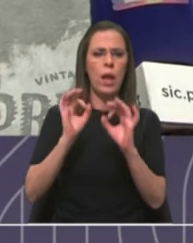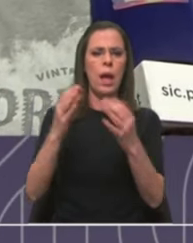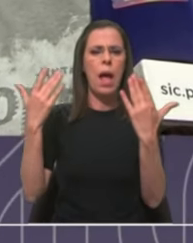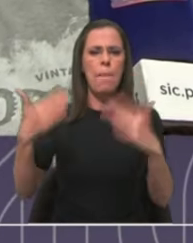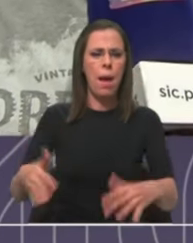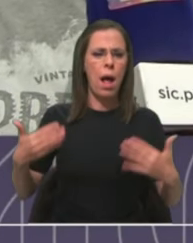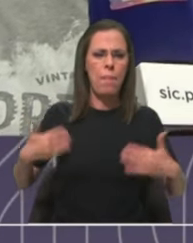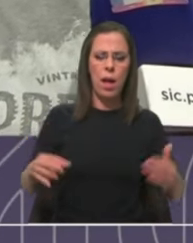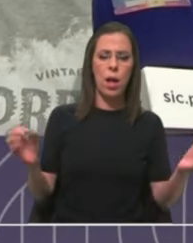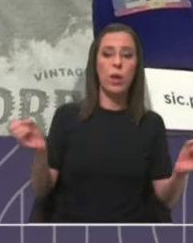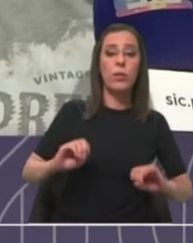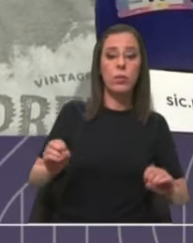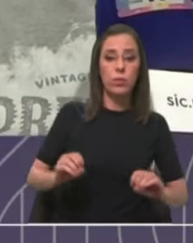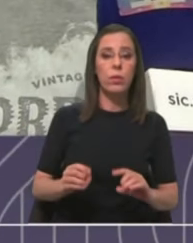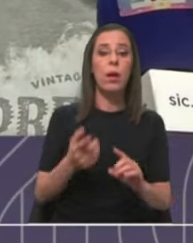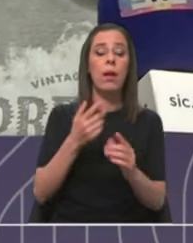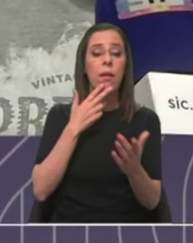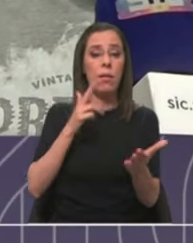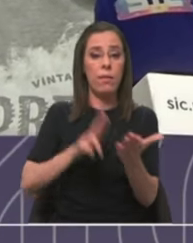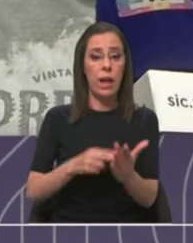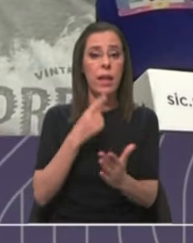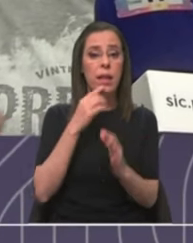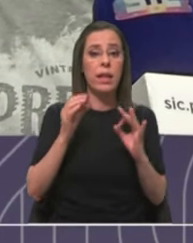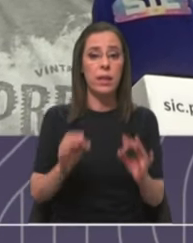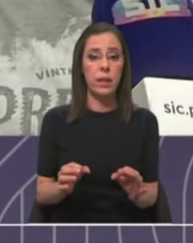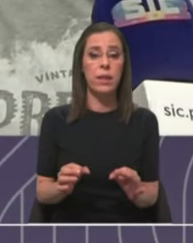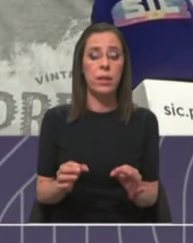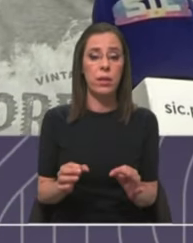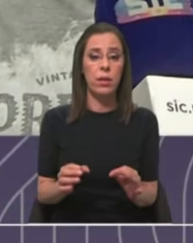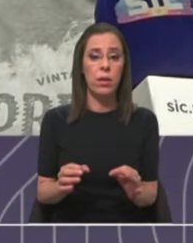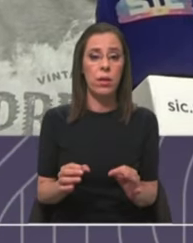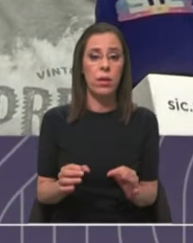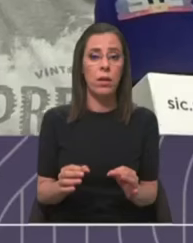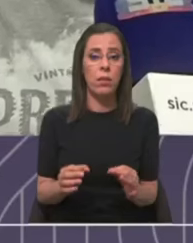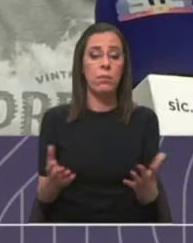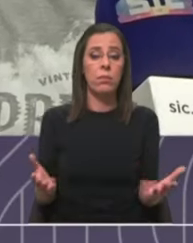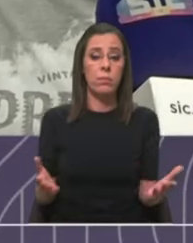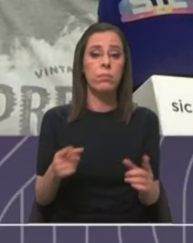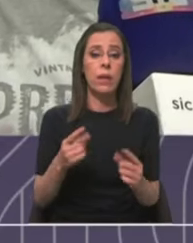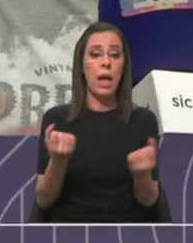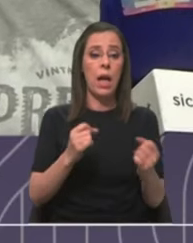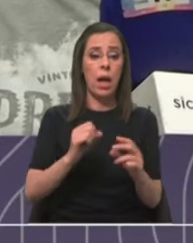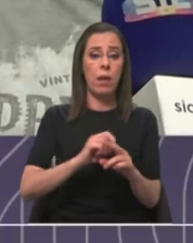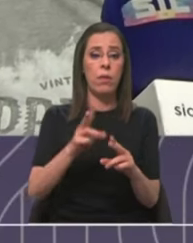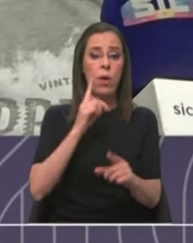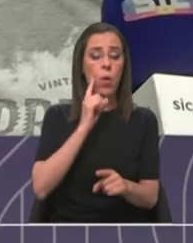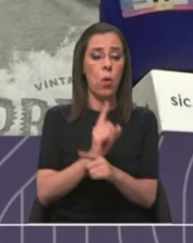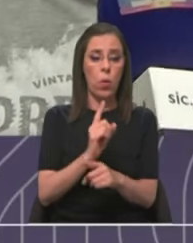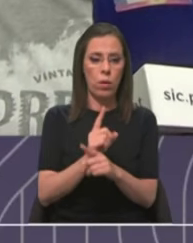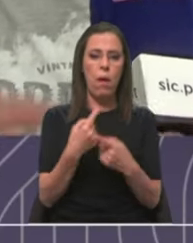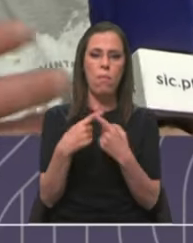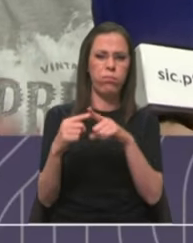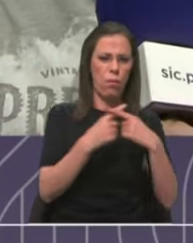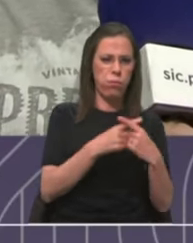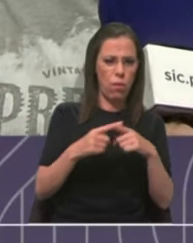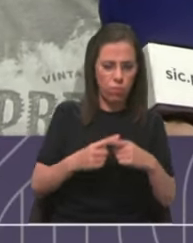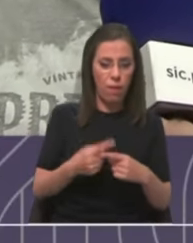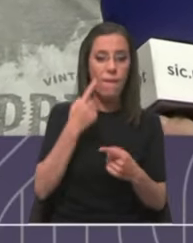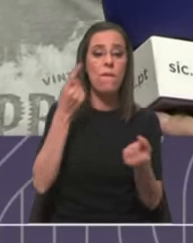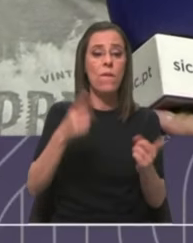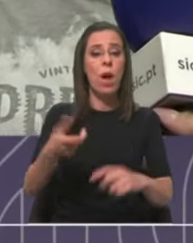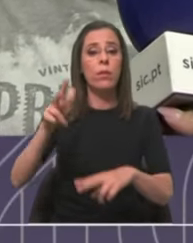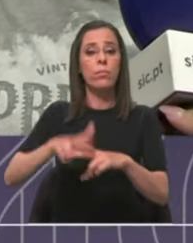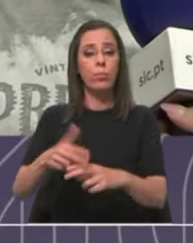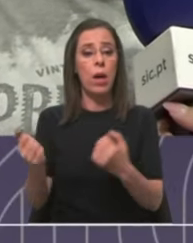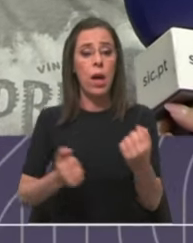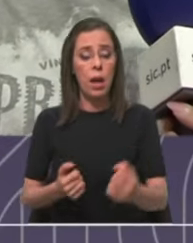mal, as verdades têm que ser ditas. Entretanto, ele sai do carro, continuámos a discutir, ele volta a entrar dentro